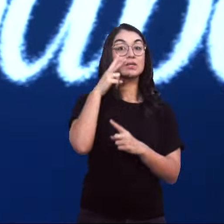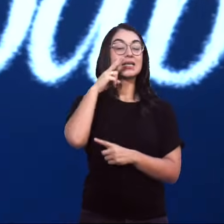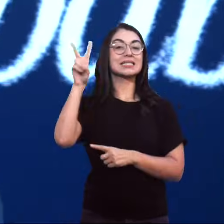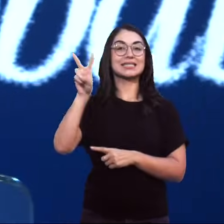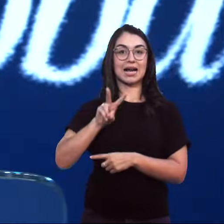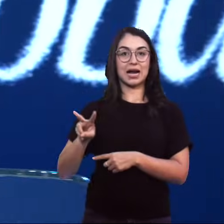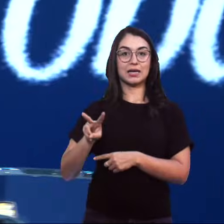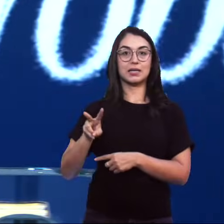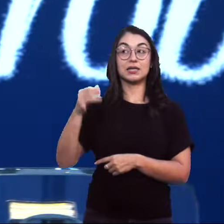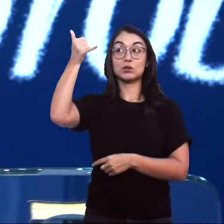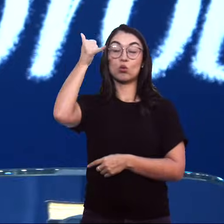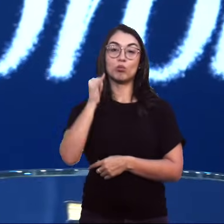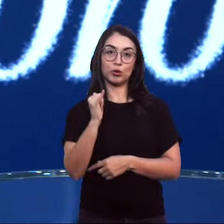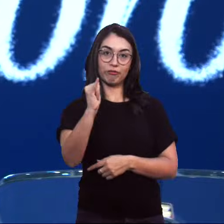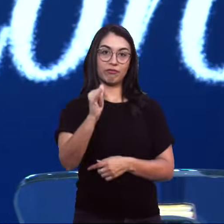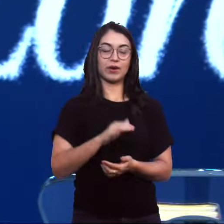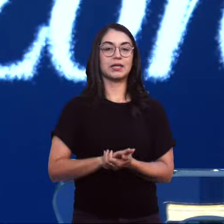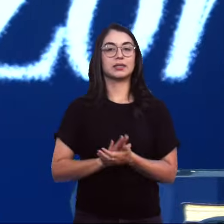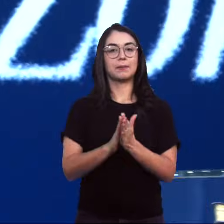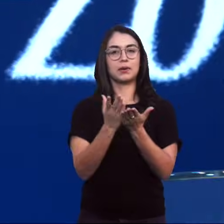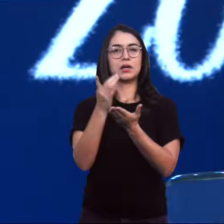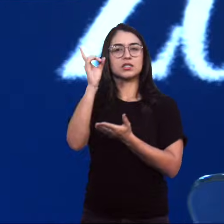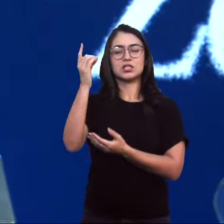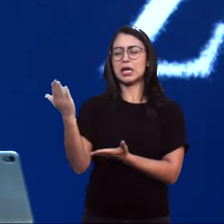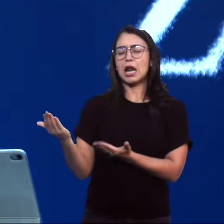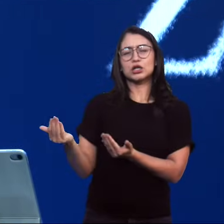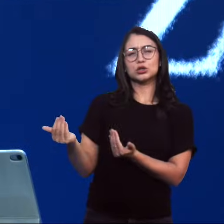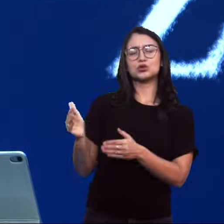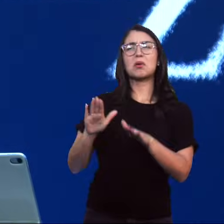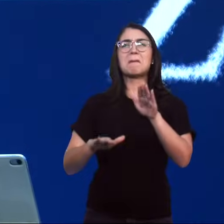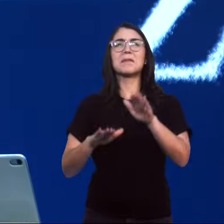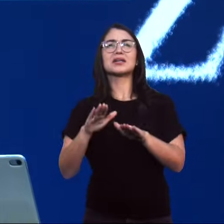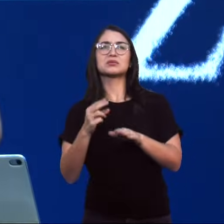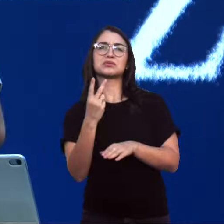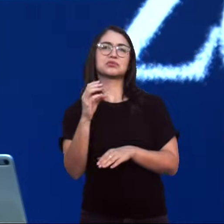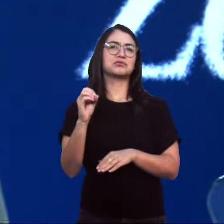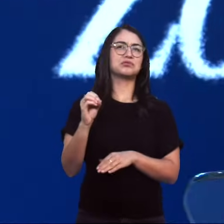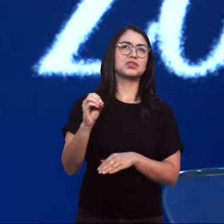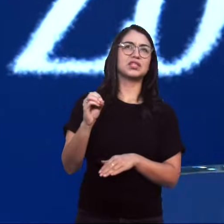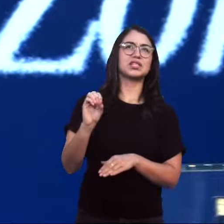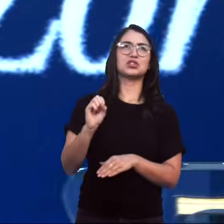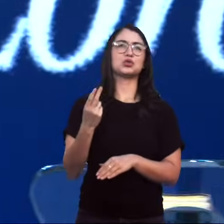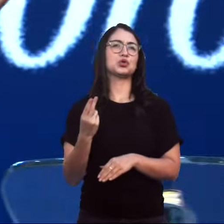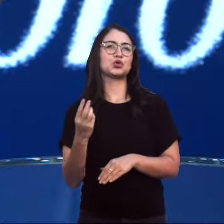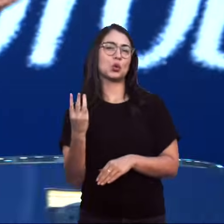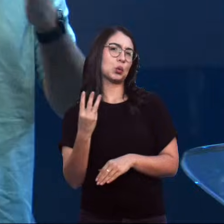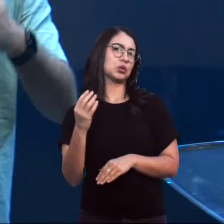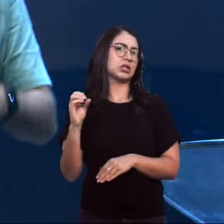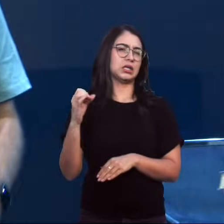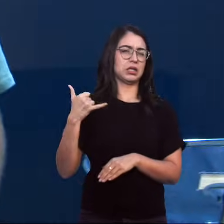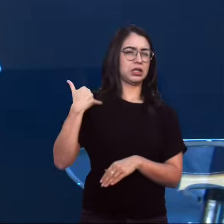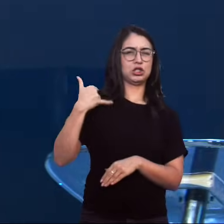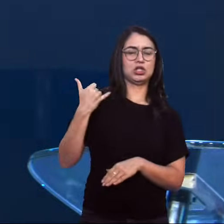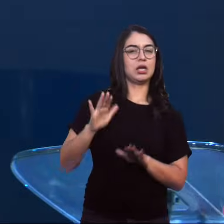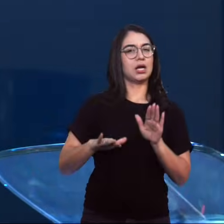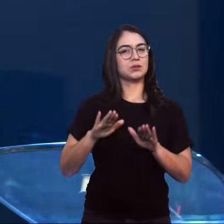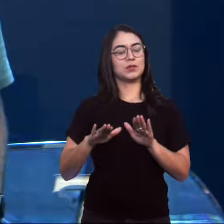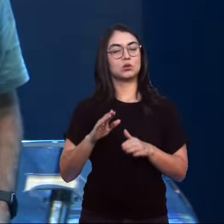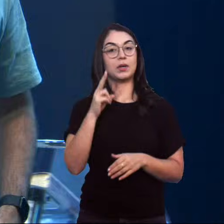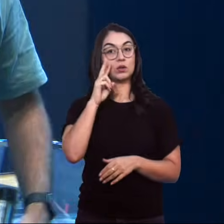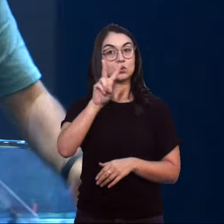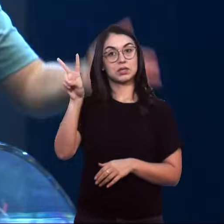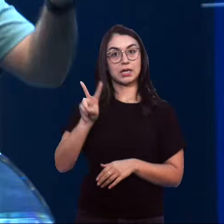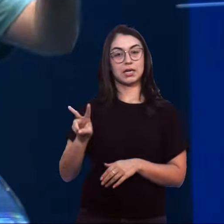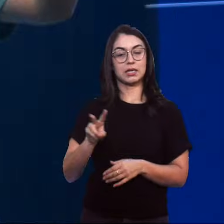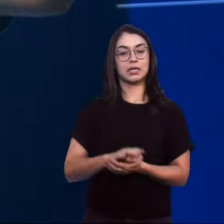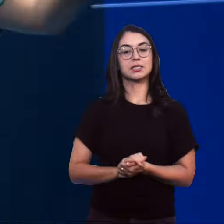livro. A Bíblia diz que ele era jovem, ele estava entre a casa dos 20 e 30 anos, não dá para saber certinho a idade dele, mas a